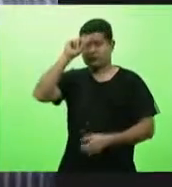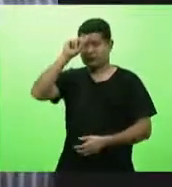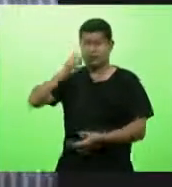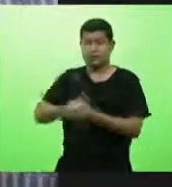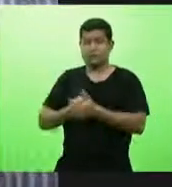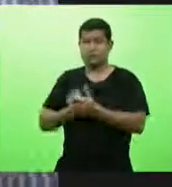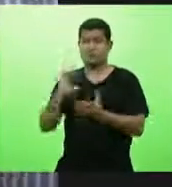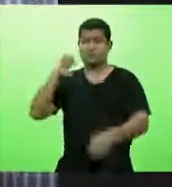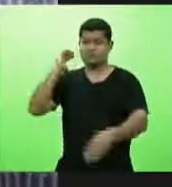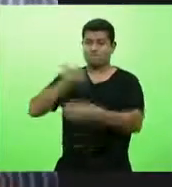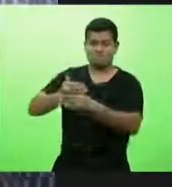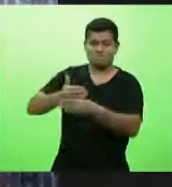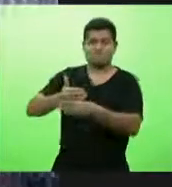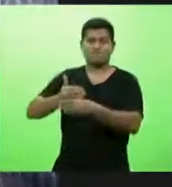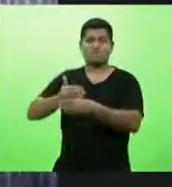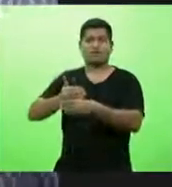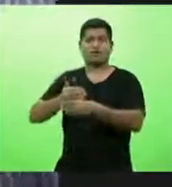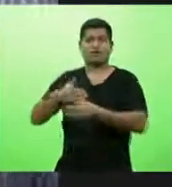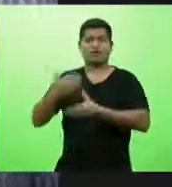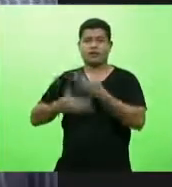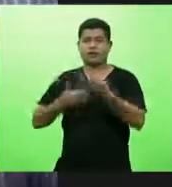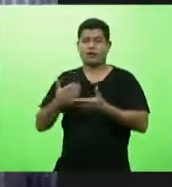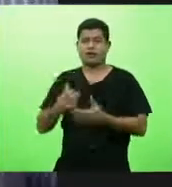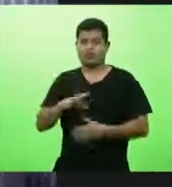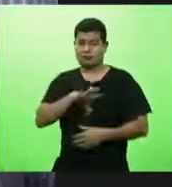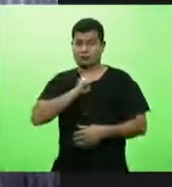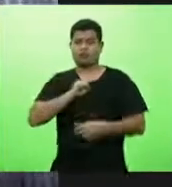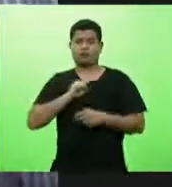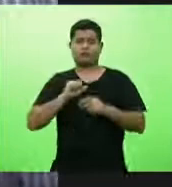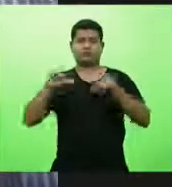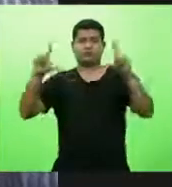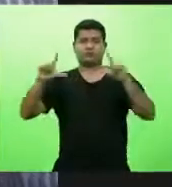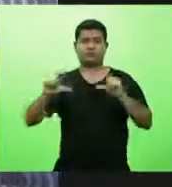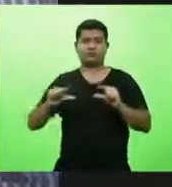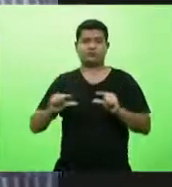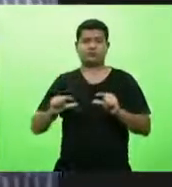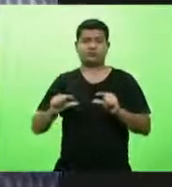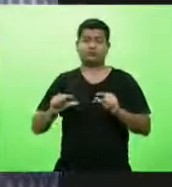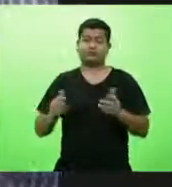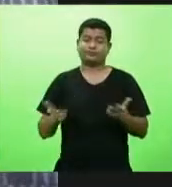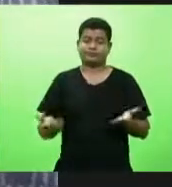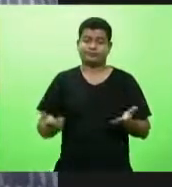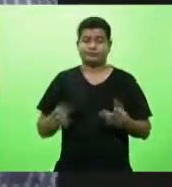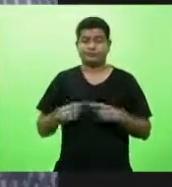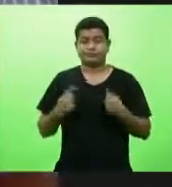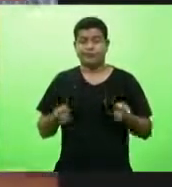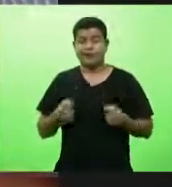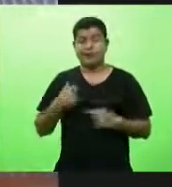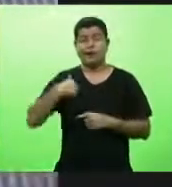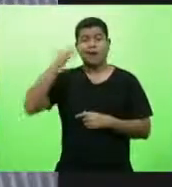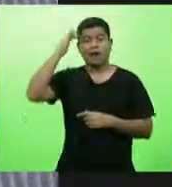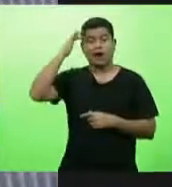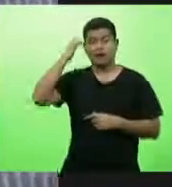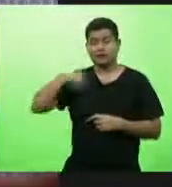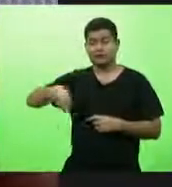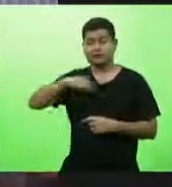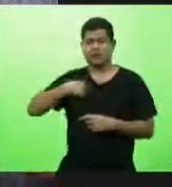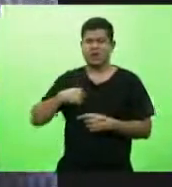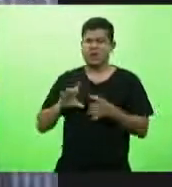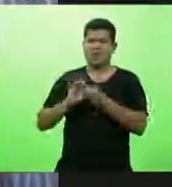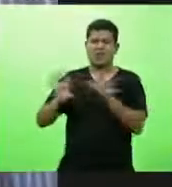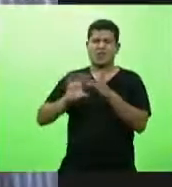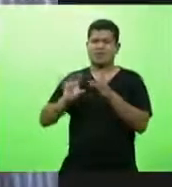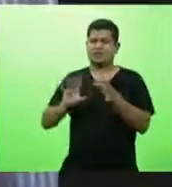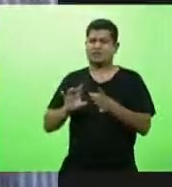os números. Então, eu acho que nós não podemos ser nem extrema de um lado e